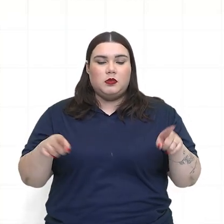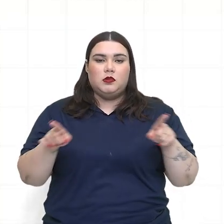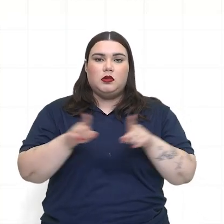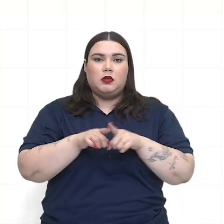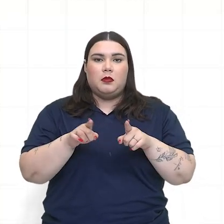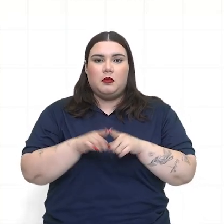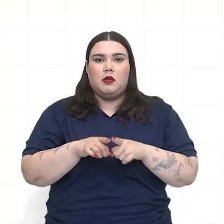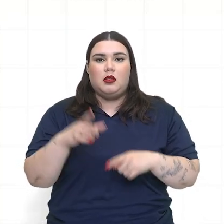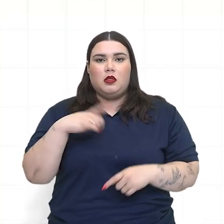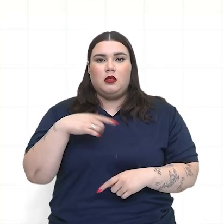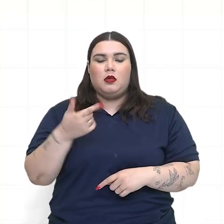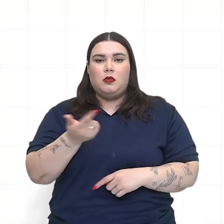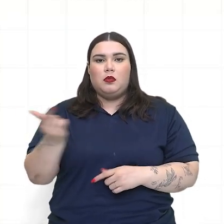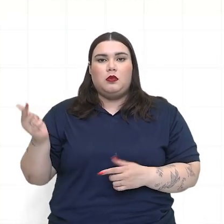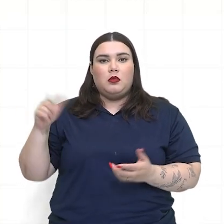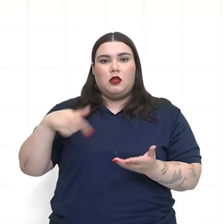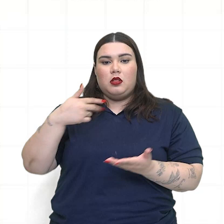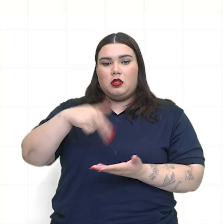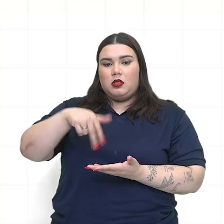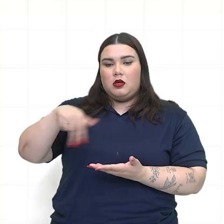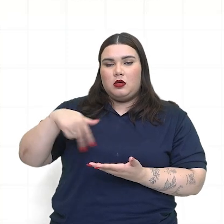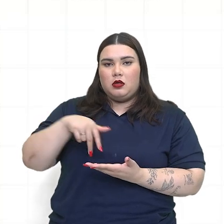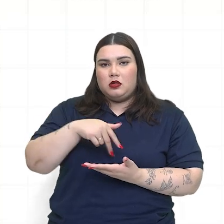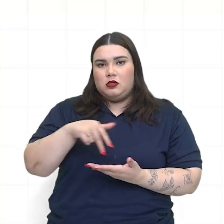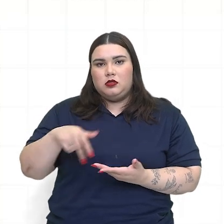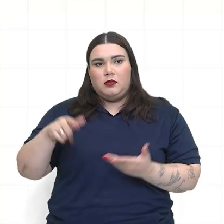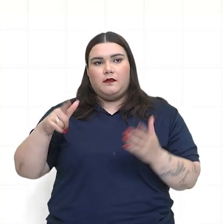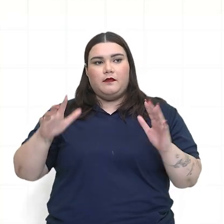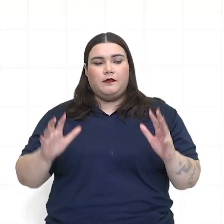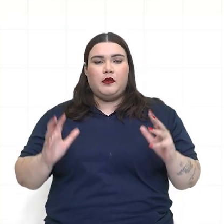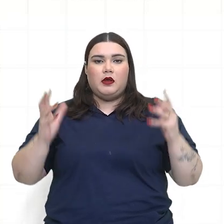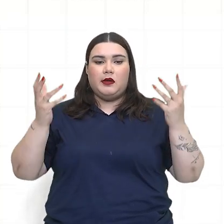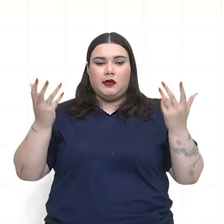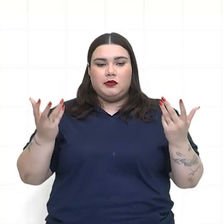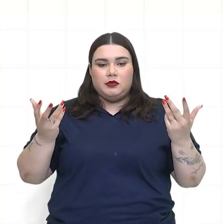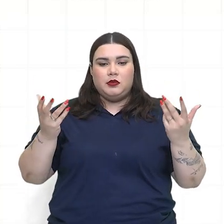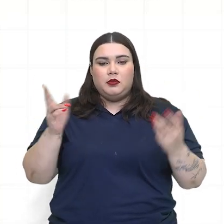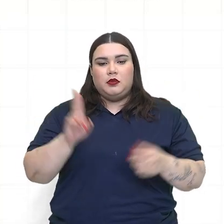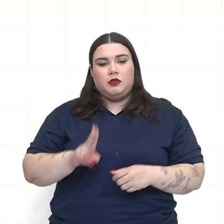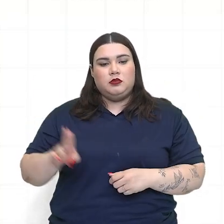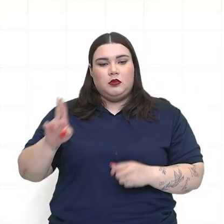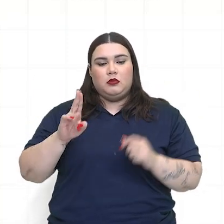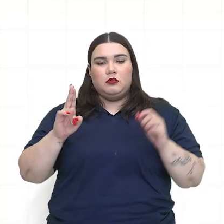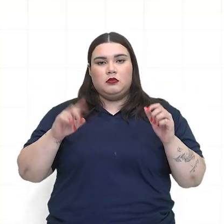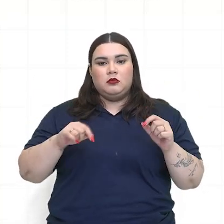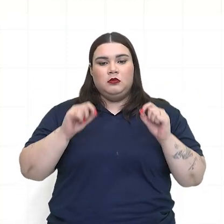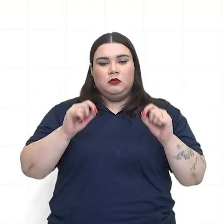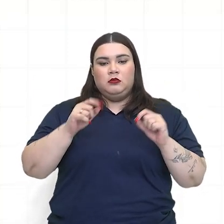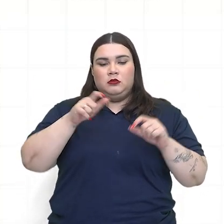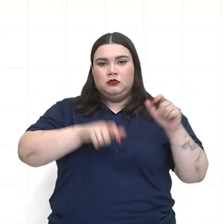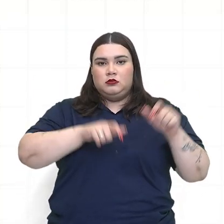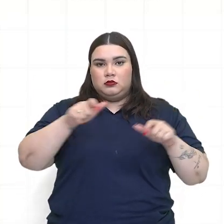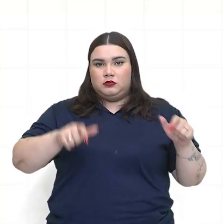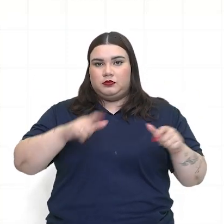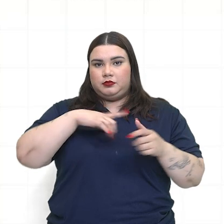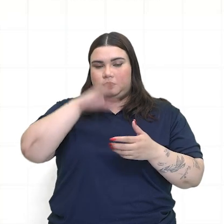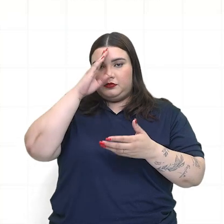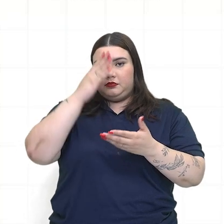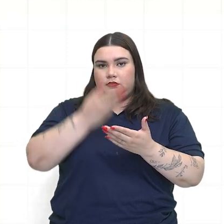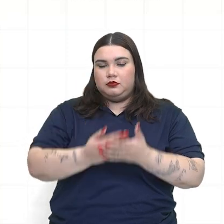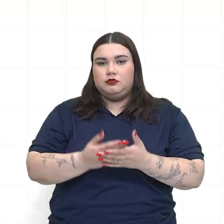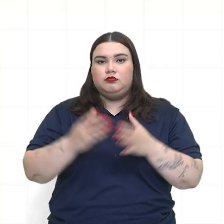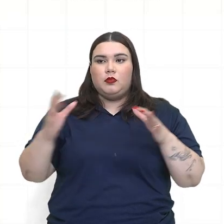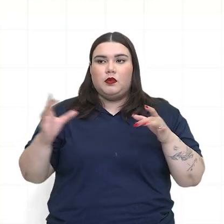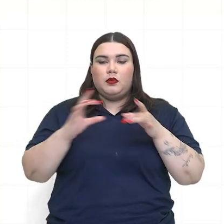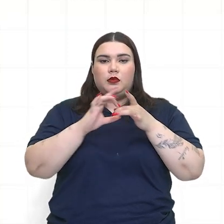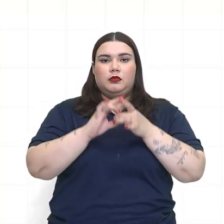as danças, as cerimônias. Elas são usadas para conectar os fiéis com os